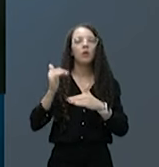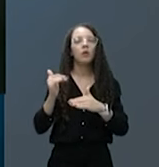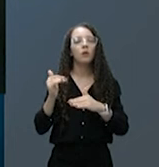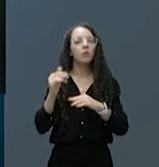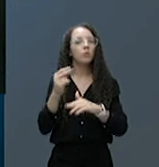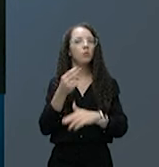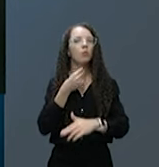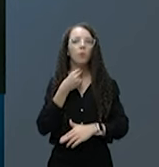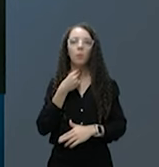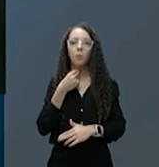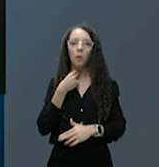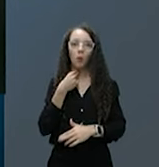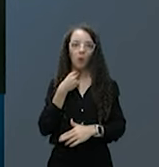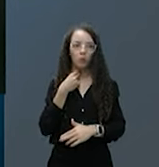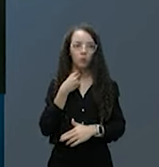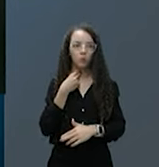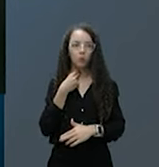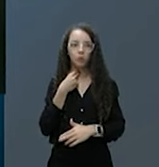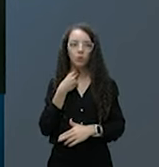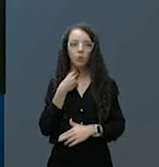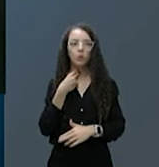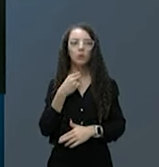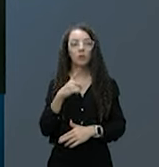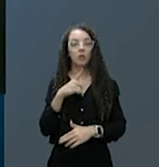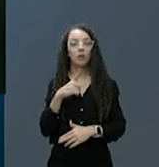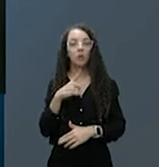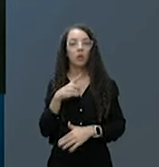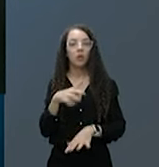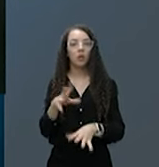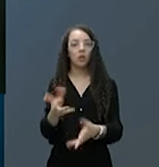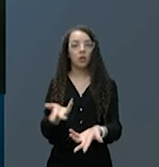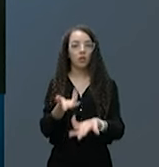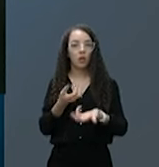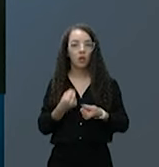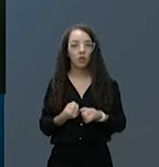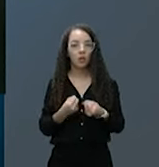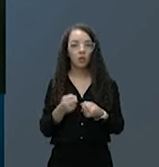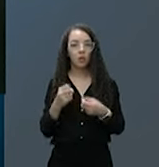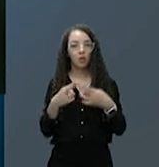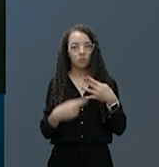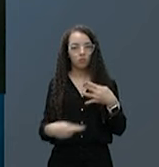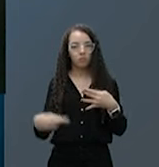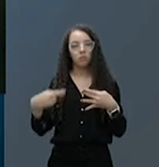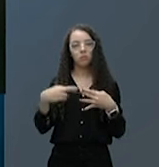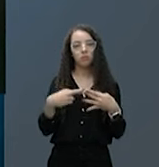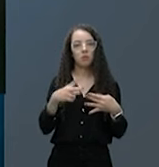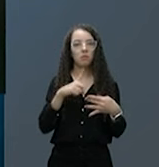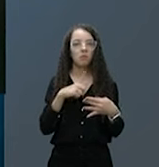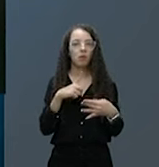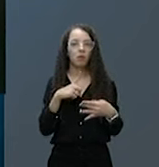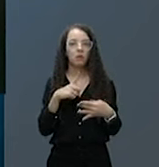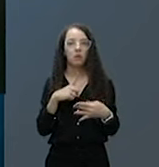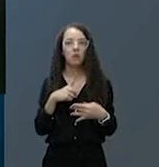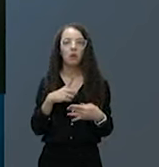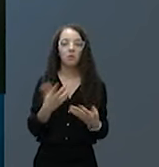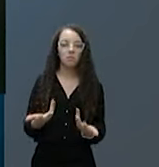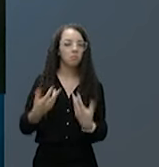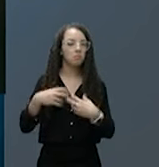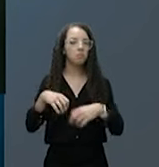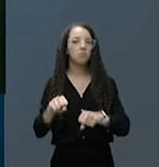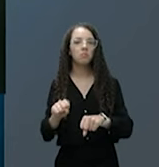pode olvidar que os recursos especial ou extraordinário terão segmento negado quando o acórdão